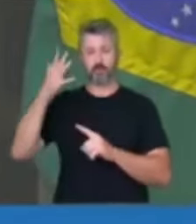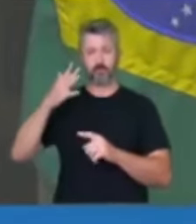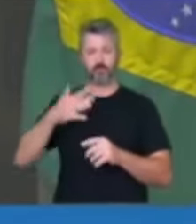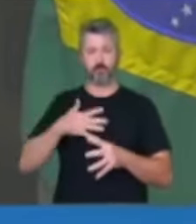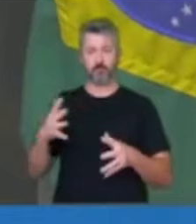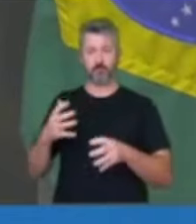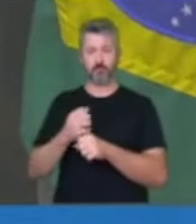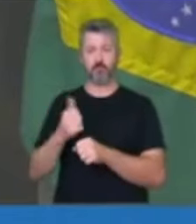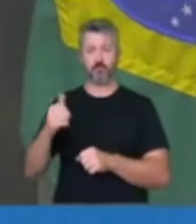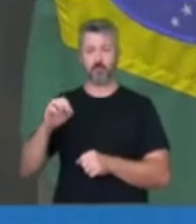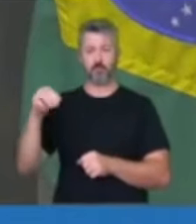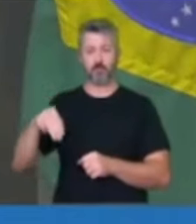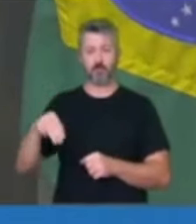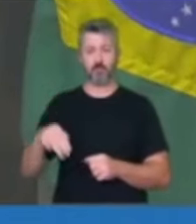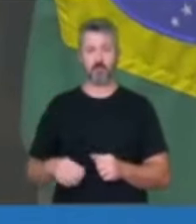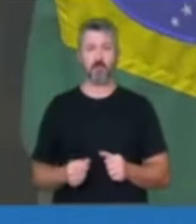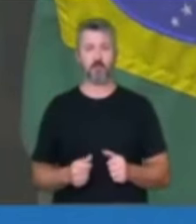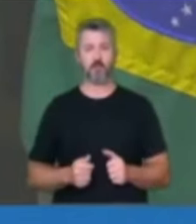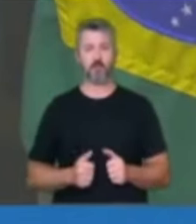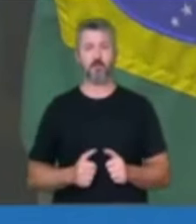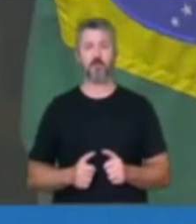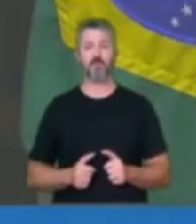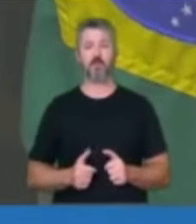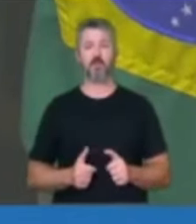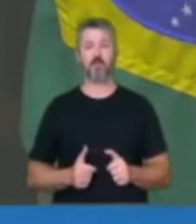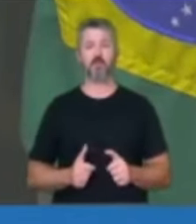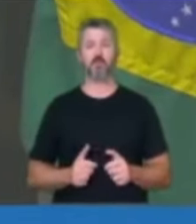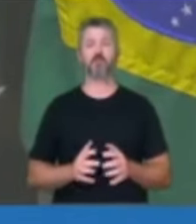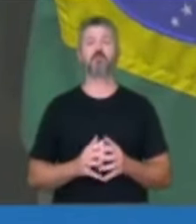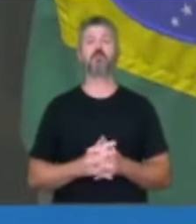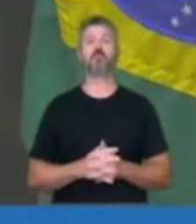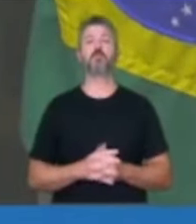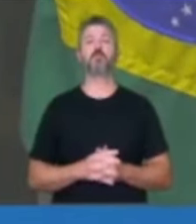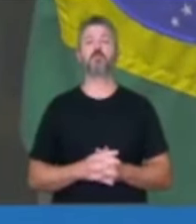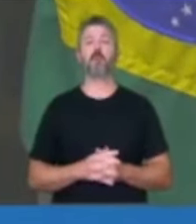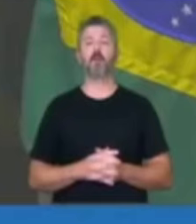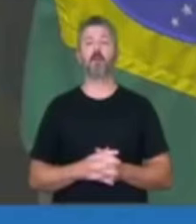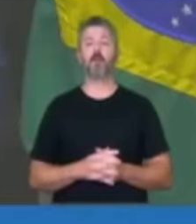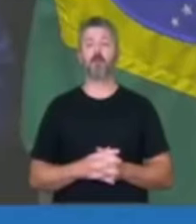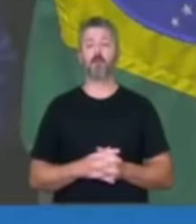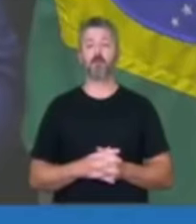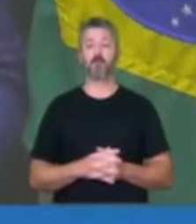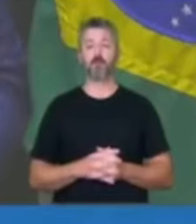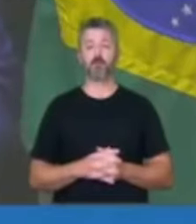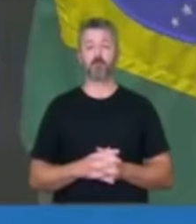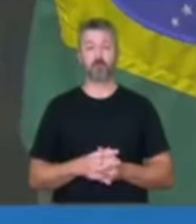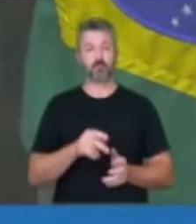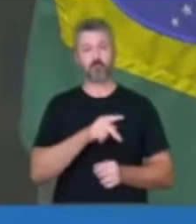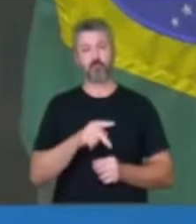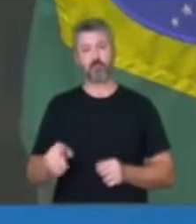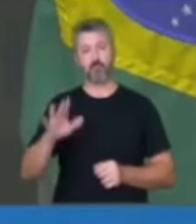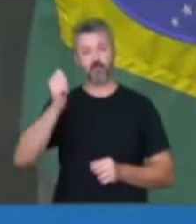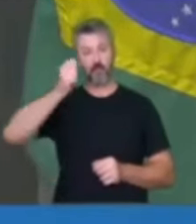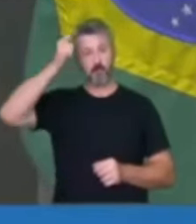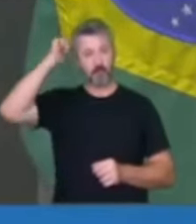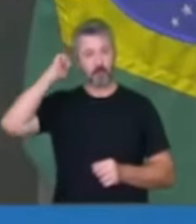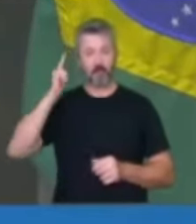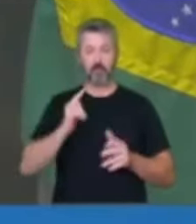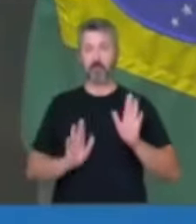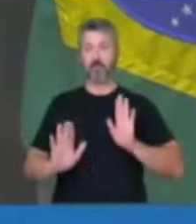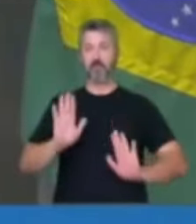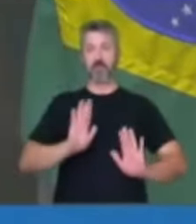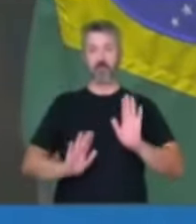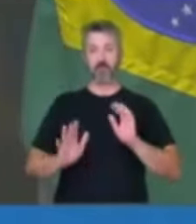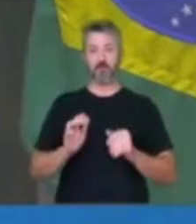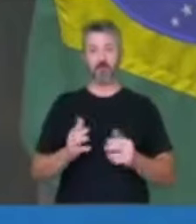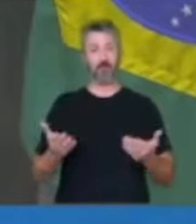minutos Breves comunicação então 10 minutos perfeito Obrigado presidente Presidente Alexandre de Moraes está acuado dia